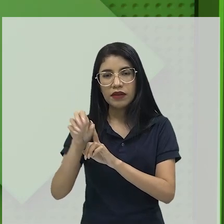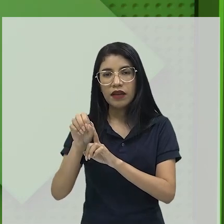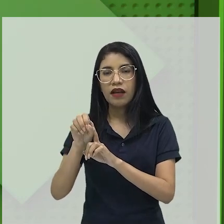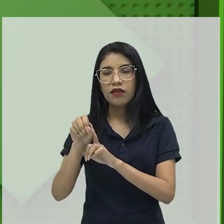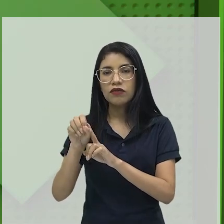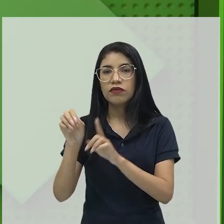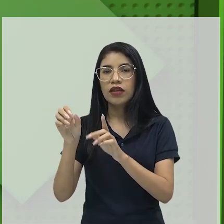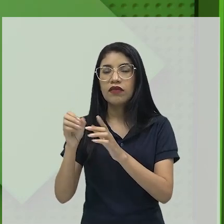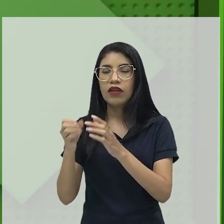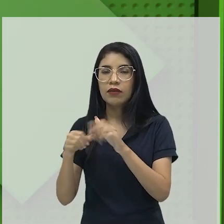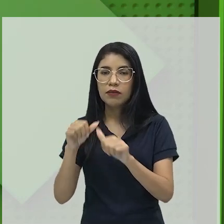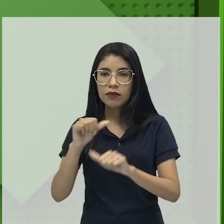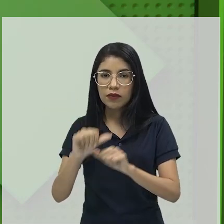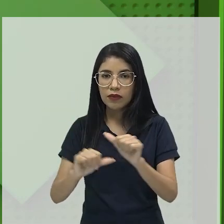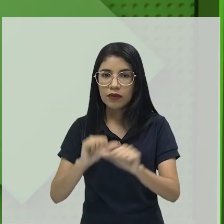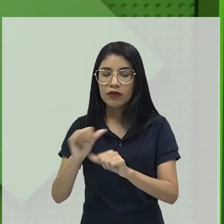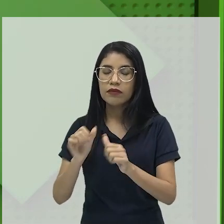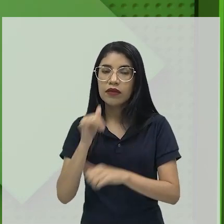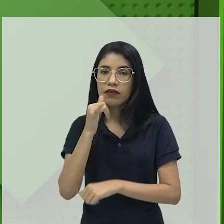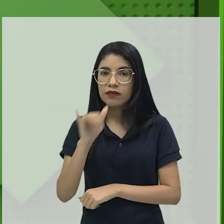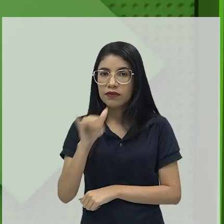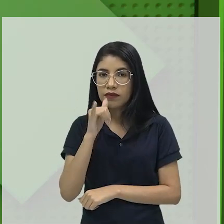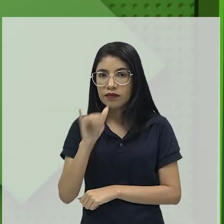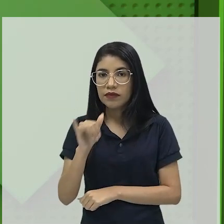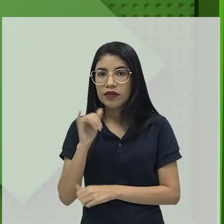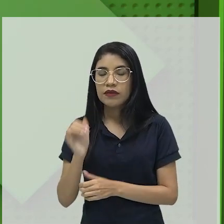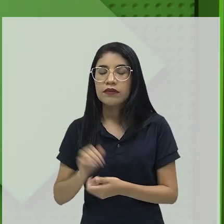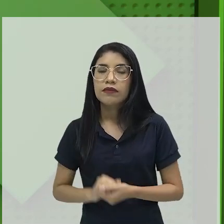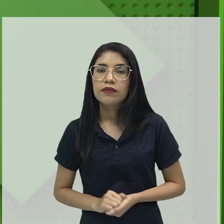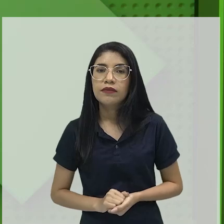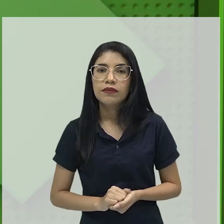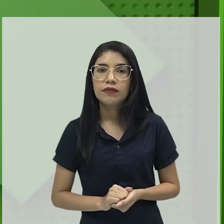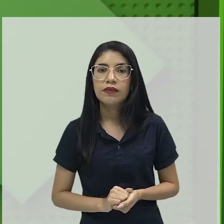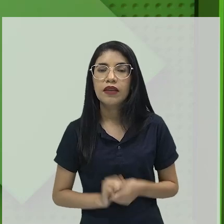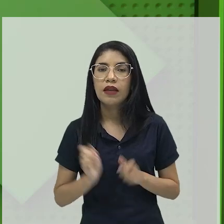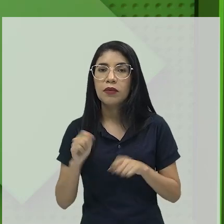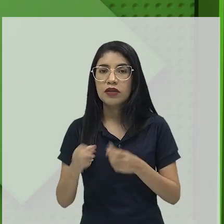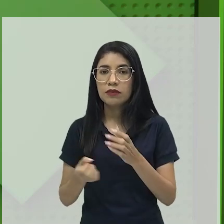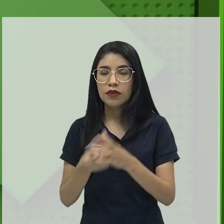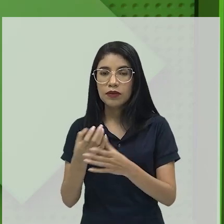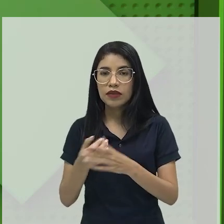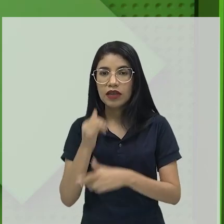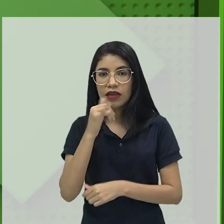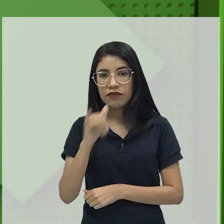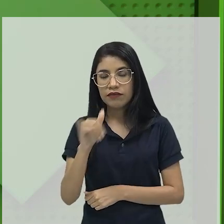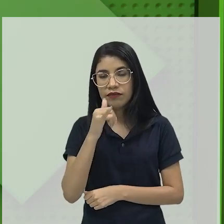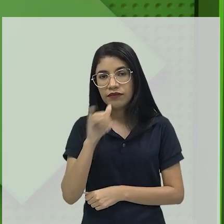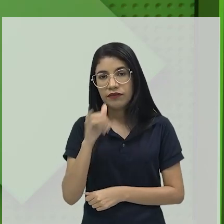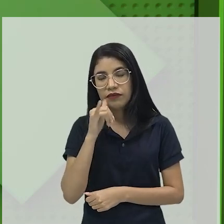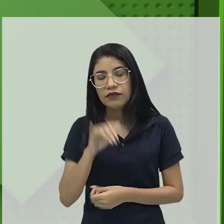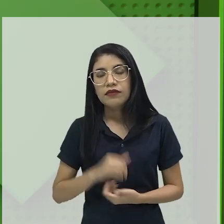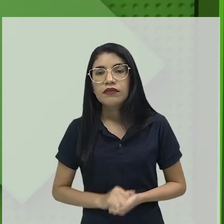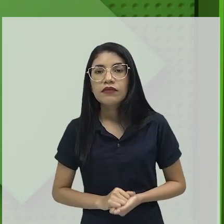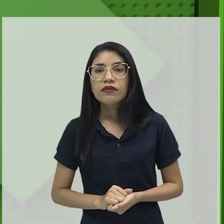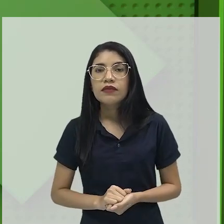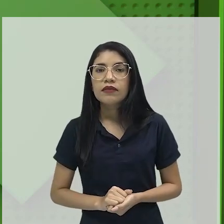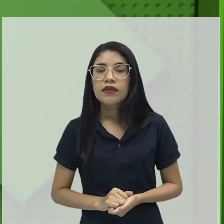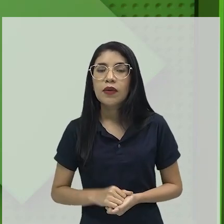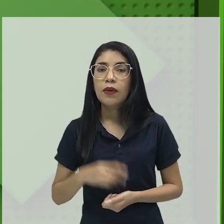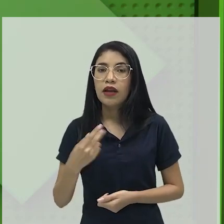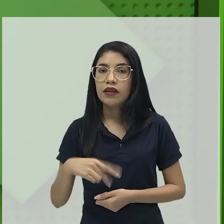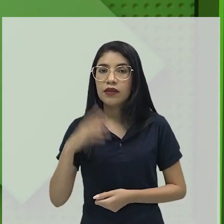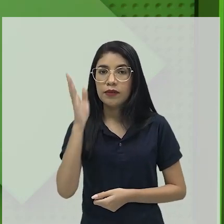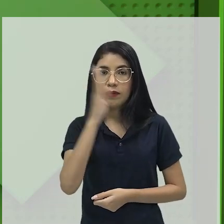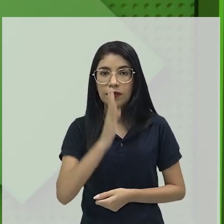essa transformação de energia que vai resultar na energia elétrica, né? Então, no nosso